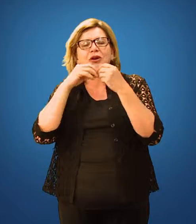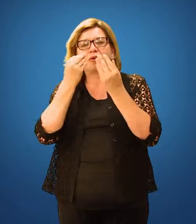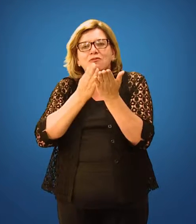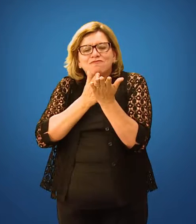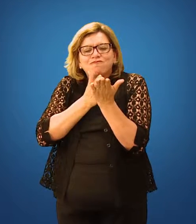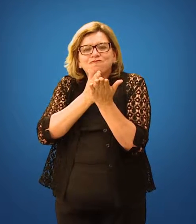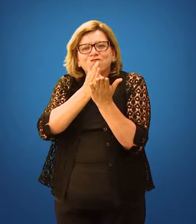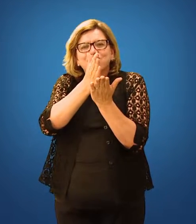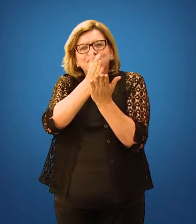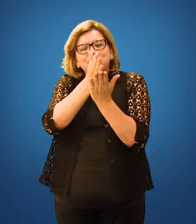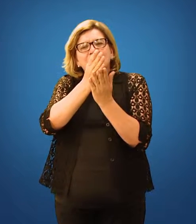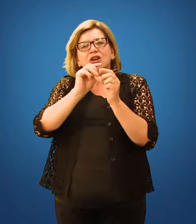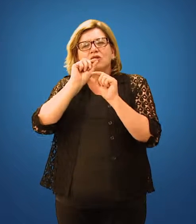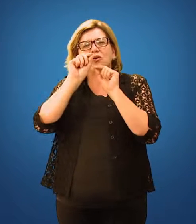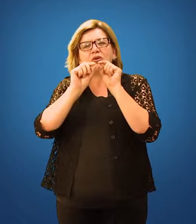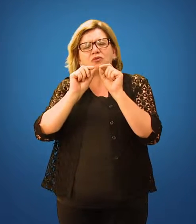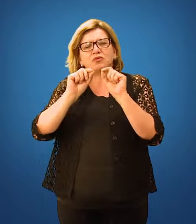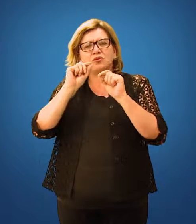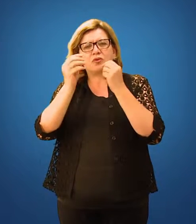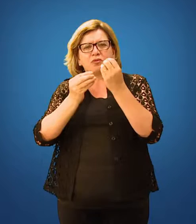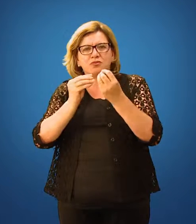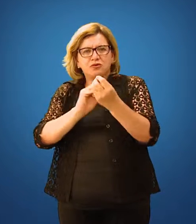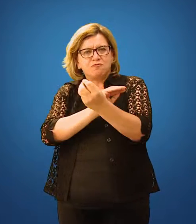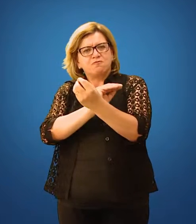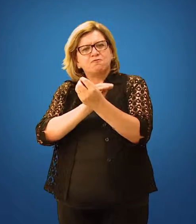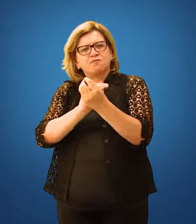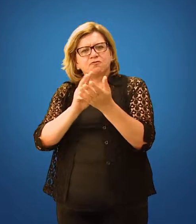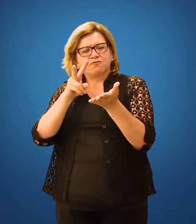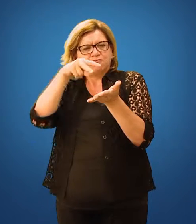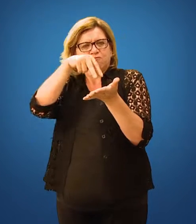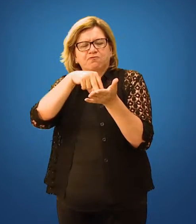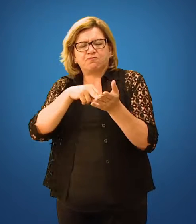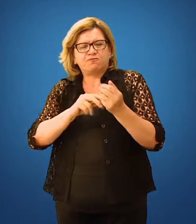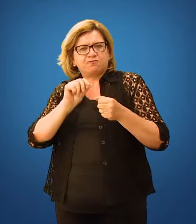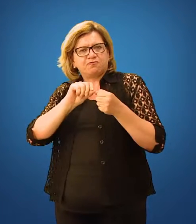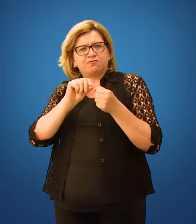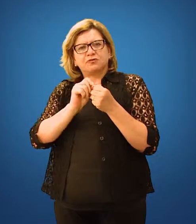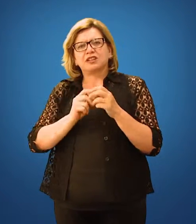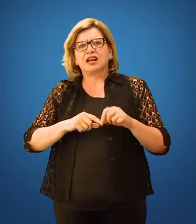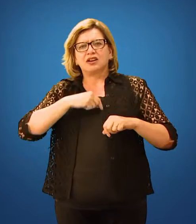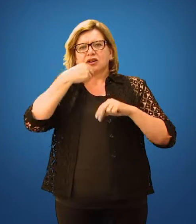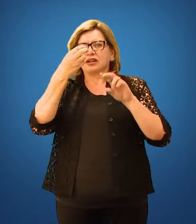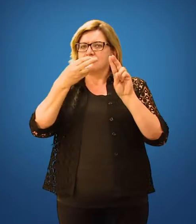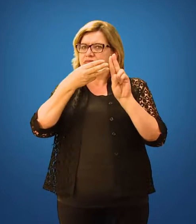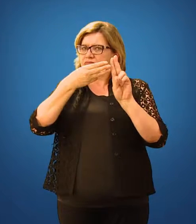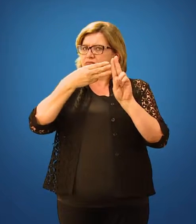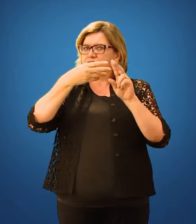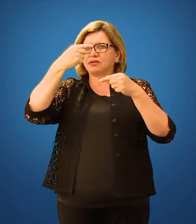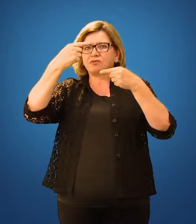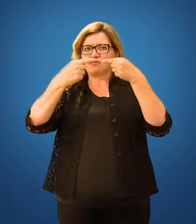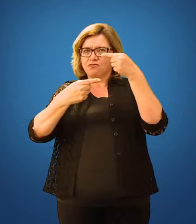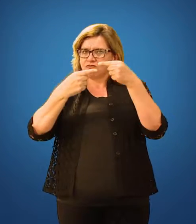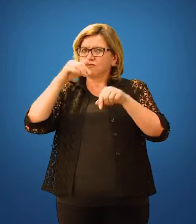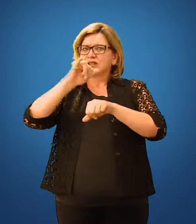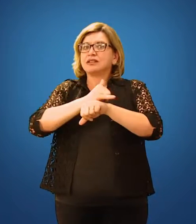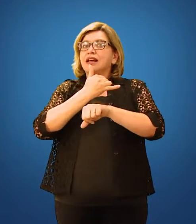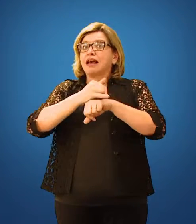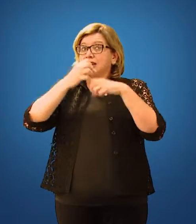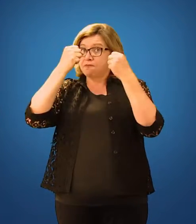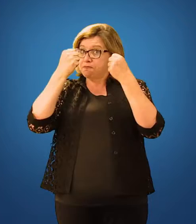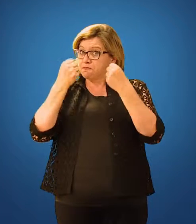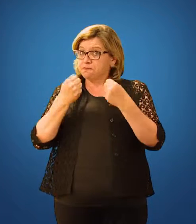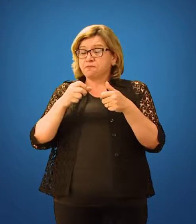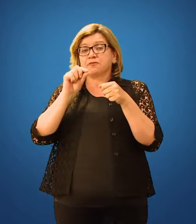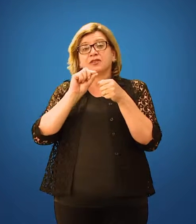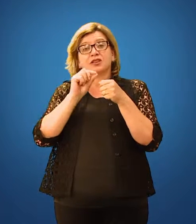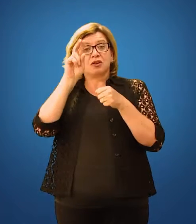direção e onde concentrar os esforços de qualquer instituição. Então, nessa unidade, nós vamos discutir estratégias possíveis para